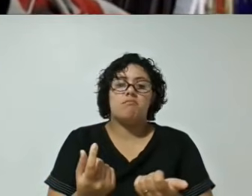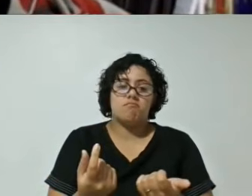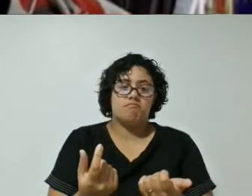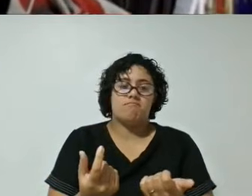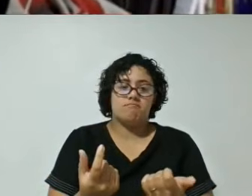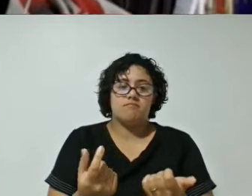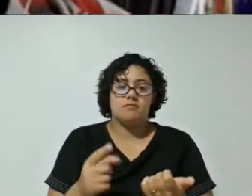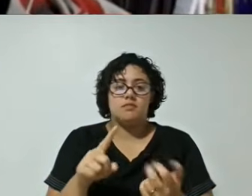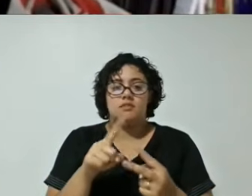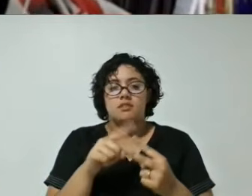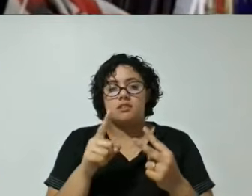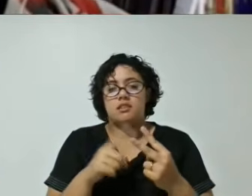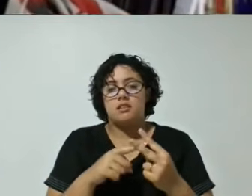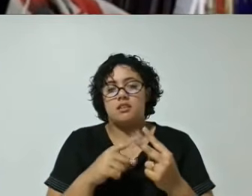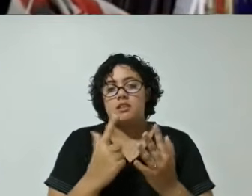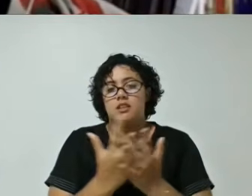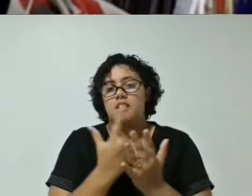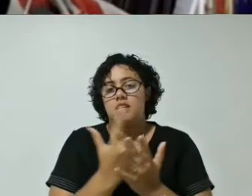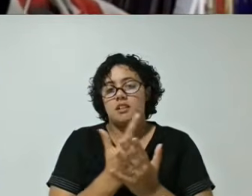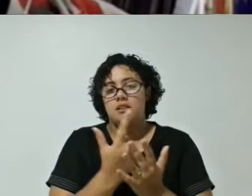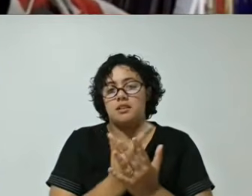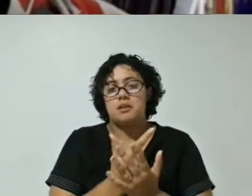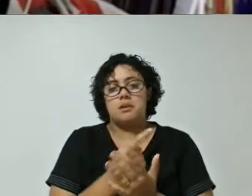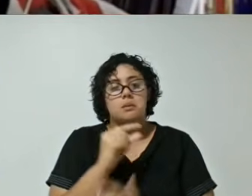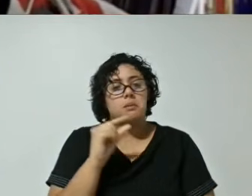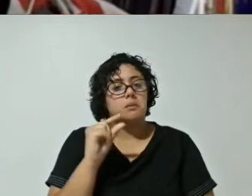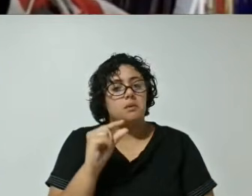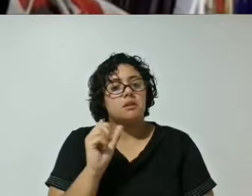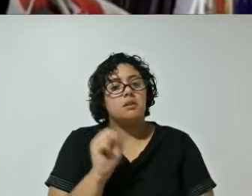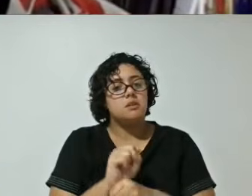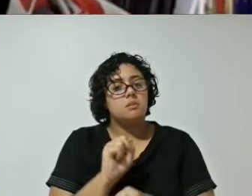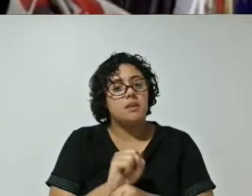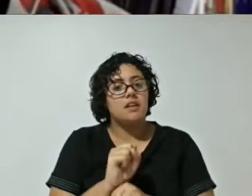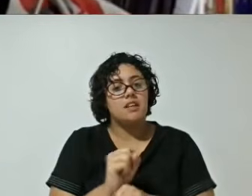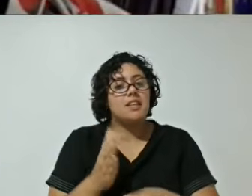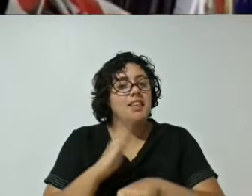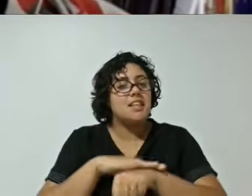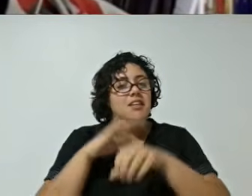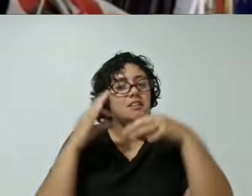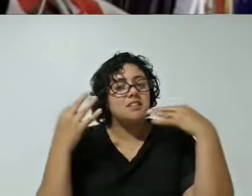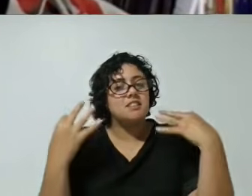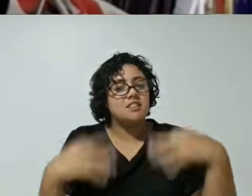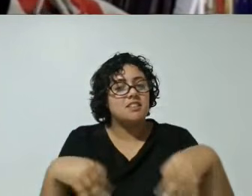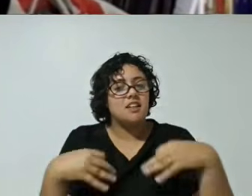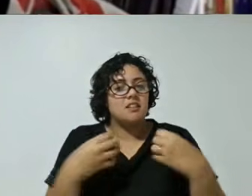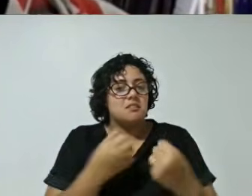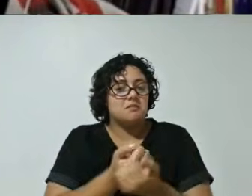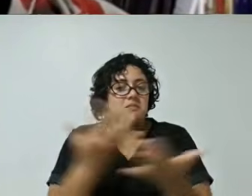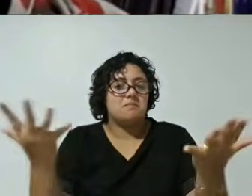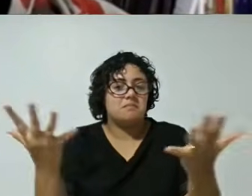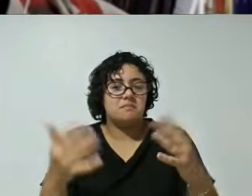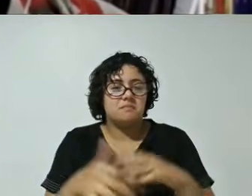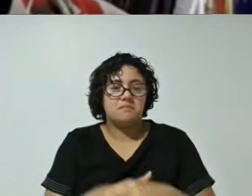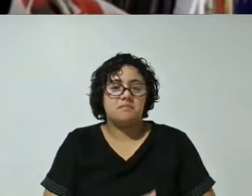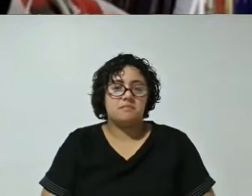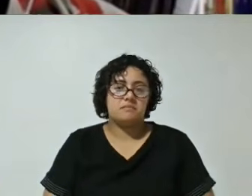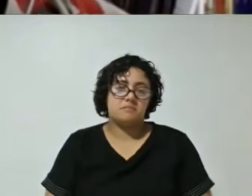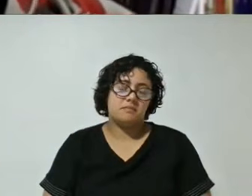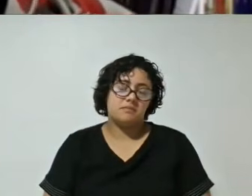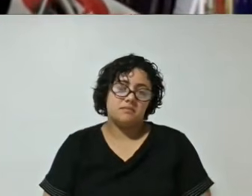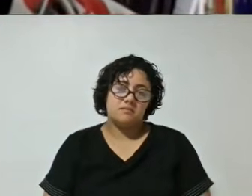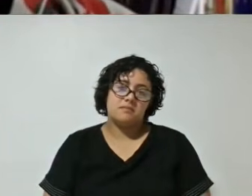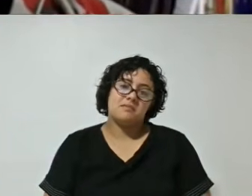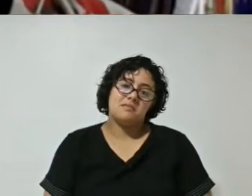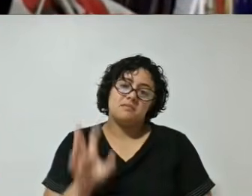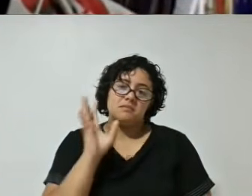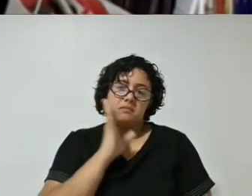sabe? Mas ainda estou esperando assim o tempo propício, né, para publicá-lo. Ah, que bacana.